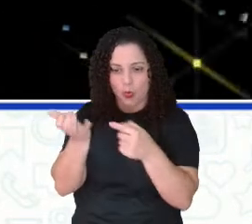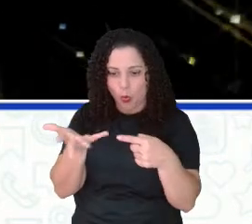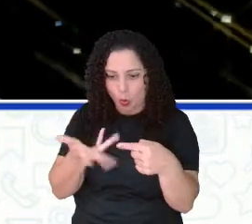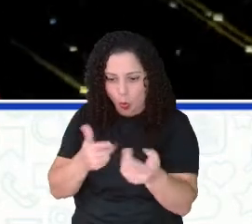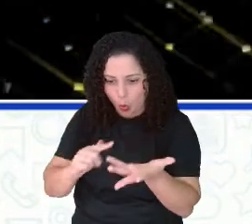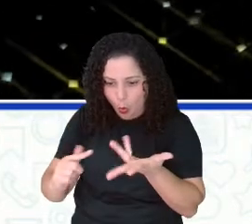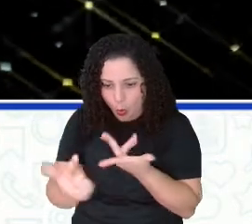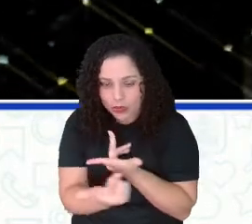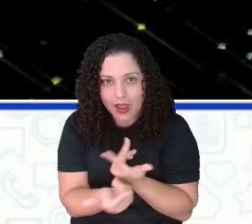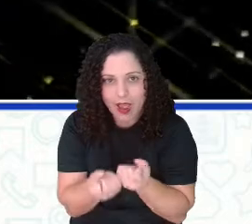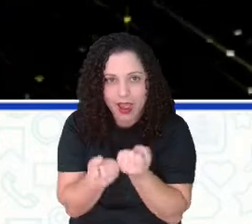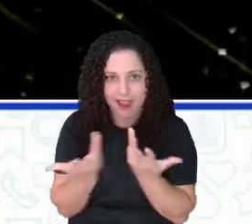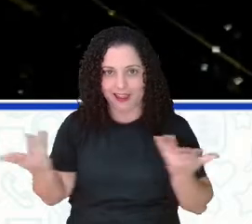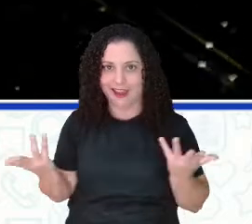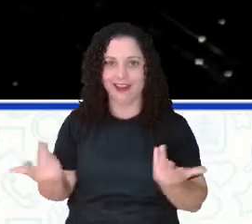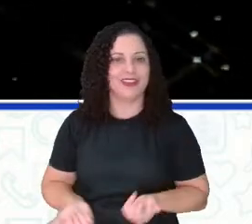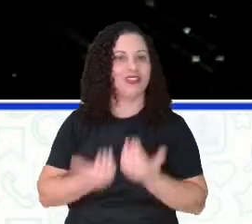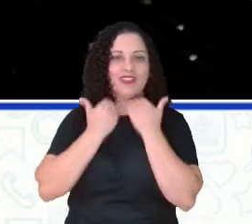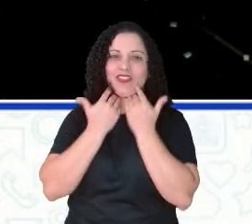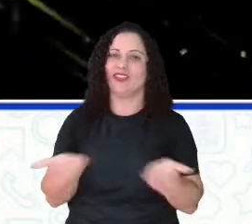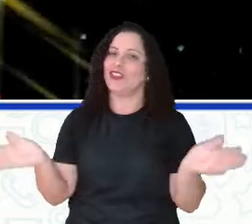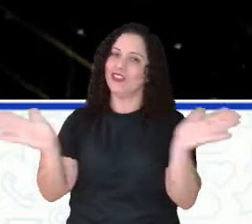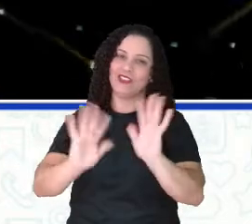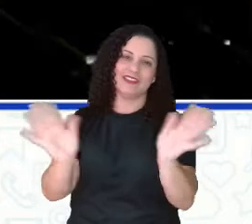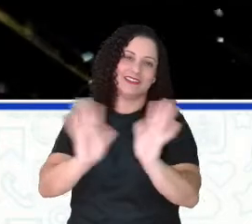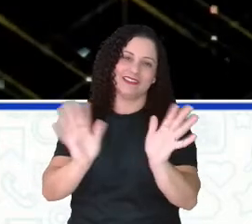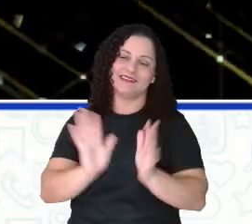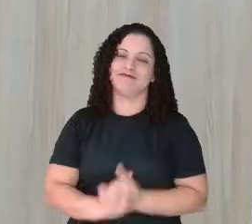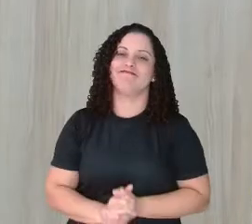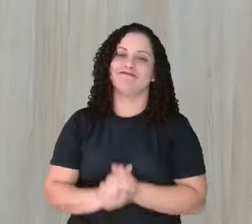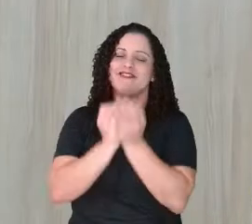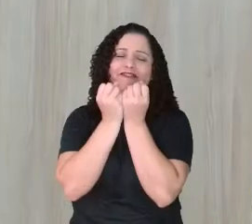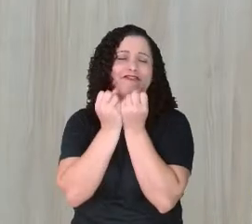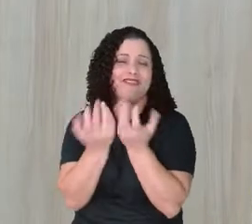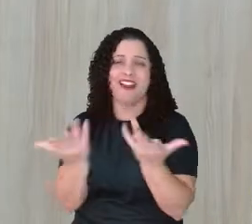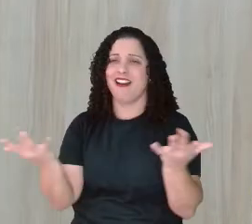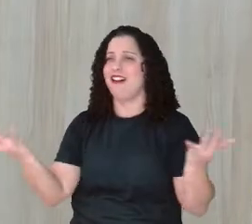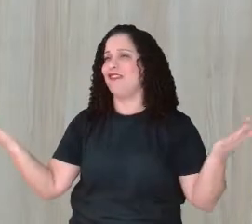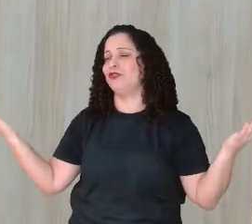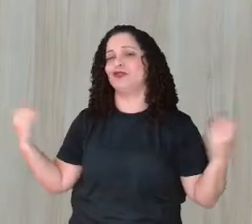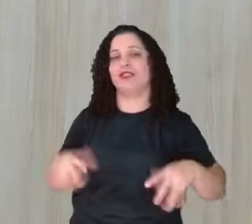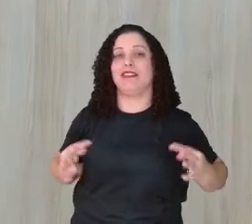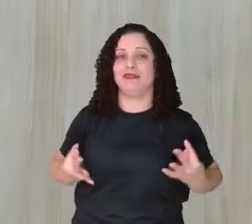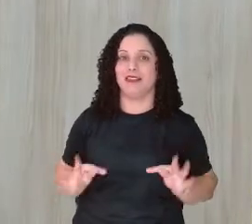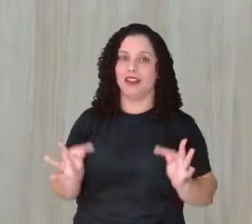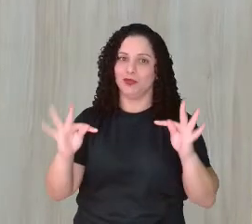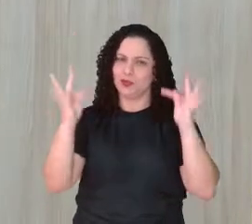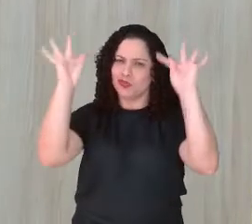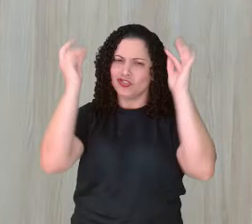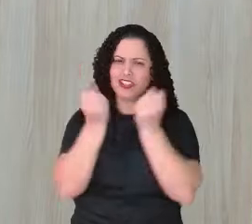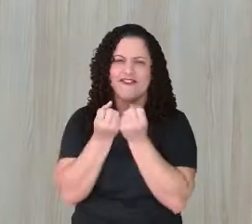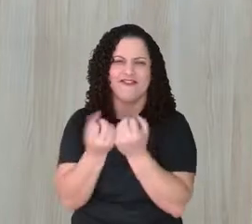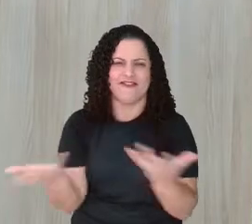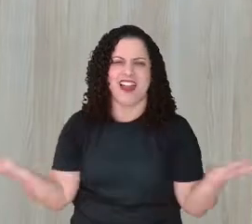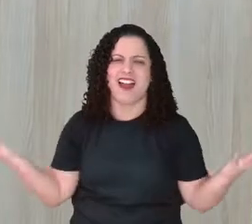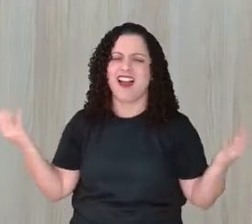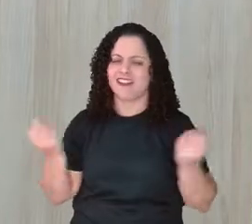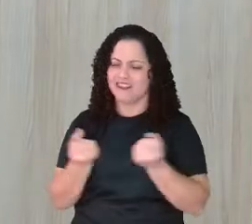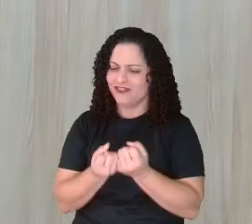consegue contabilizar quantos gêneros textuais a gente tem hoje. Até porque a tecnologia trouxe aí